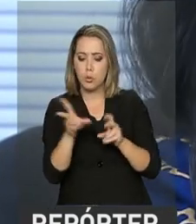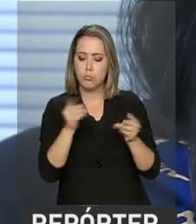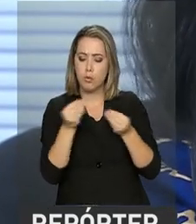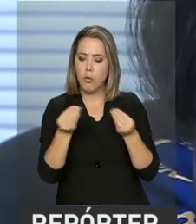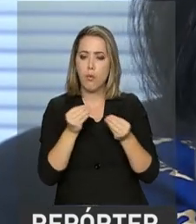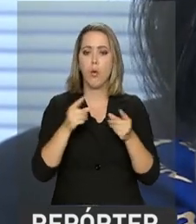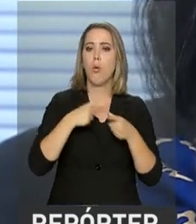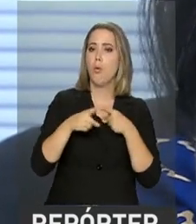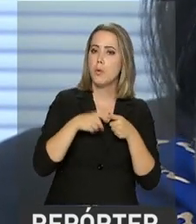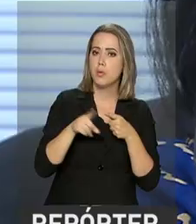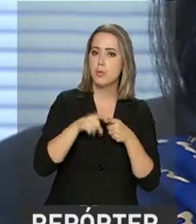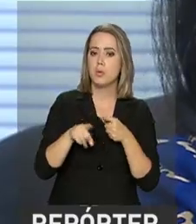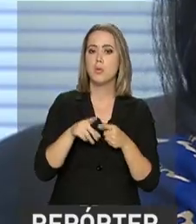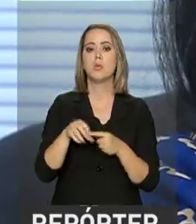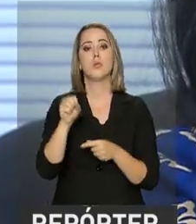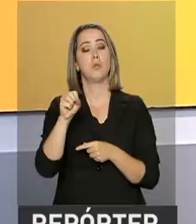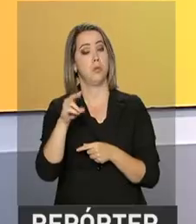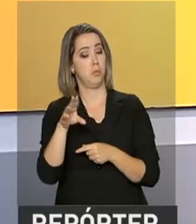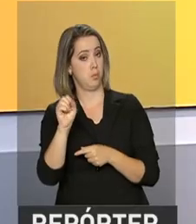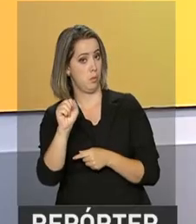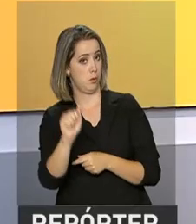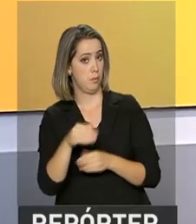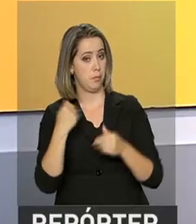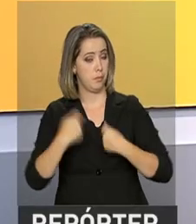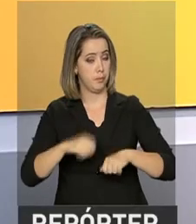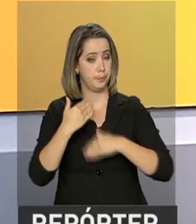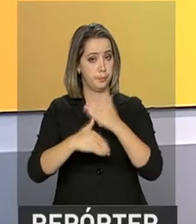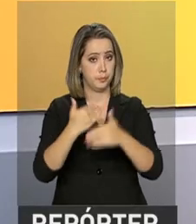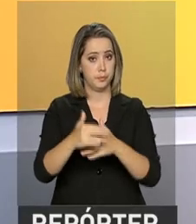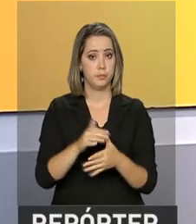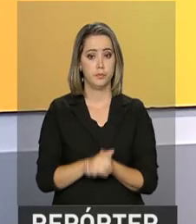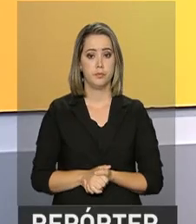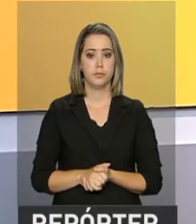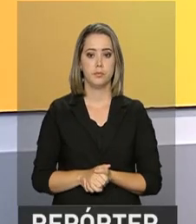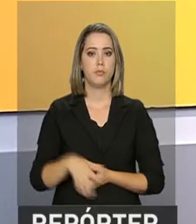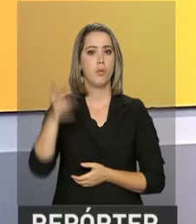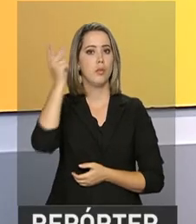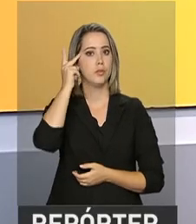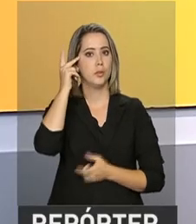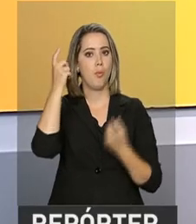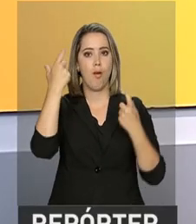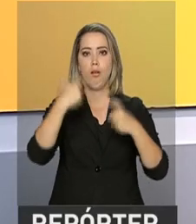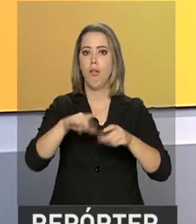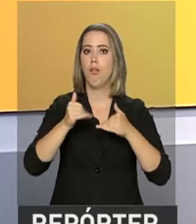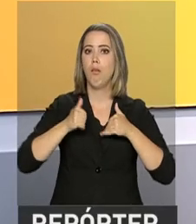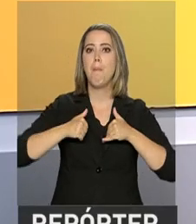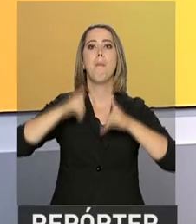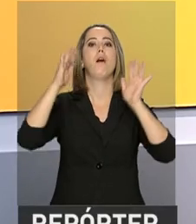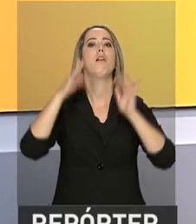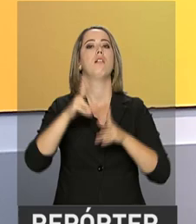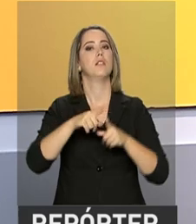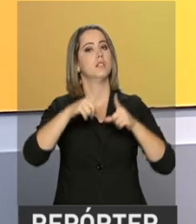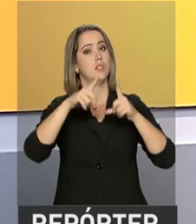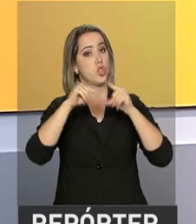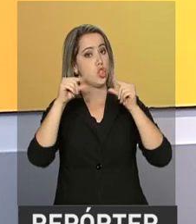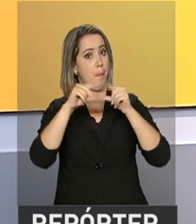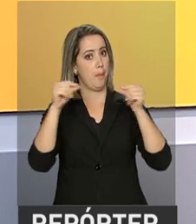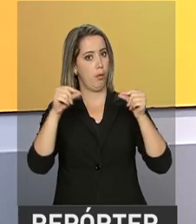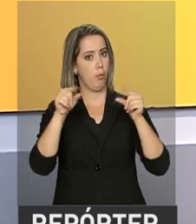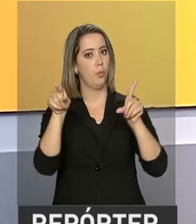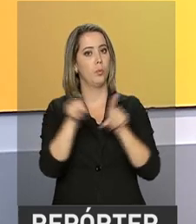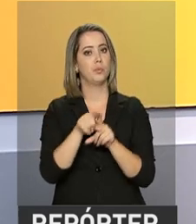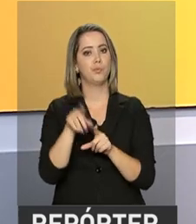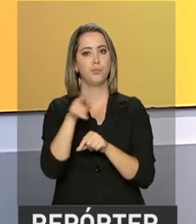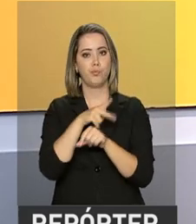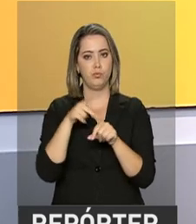e aonde que o sistema único precisa avançar São Paulo é um dos maiores redutos da comunidade japonesa fora do país de